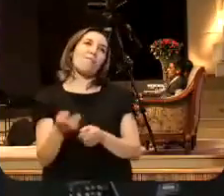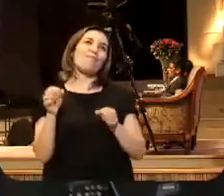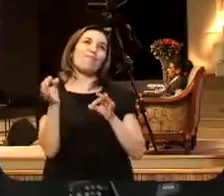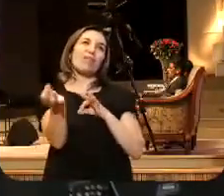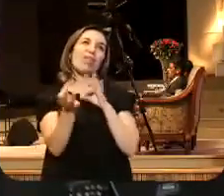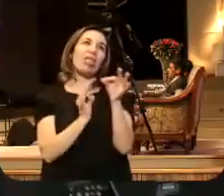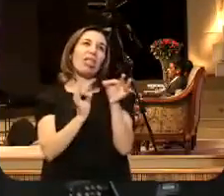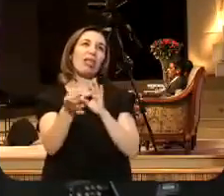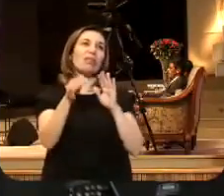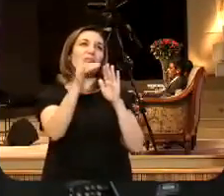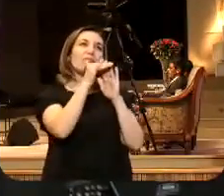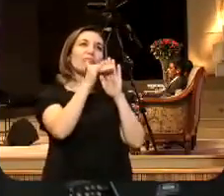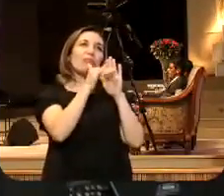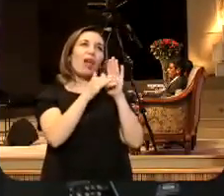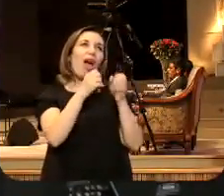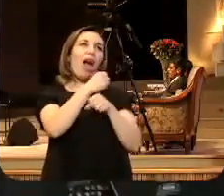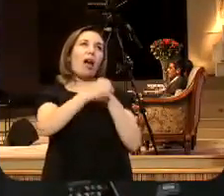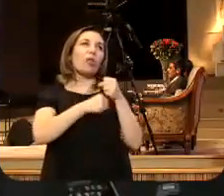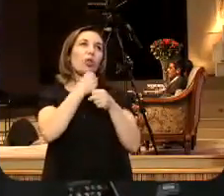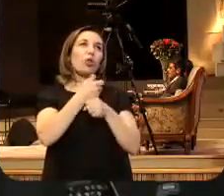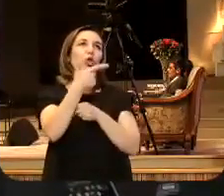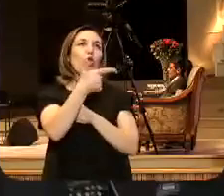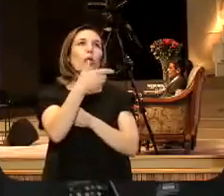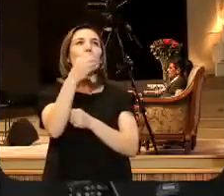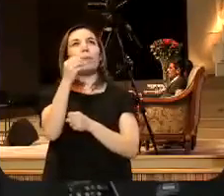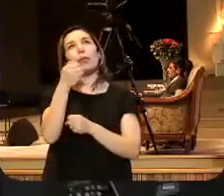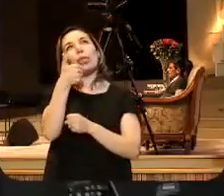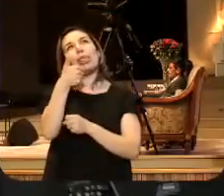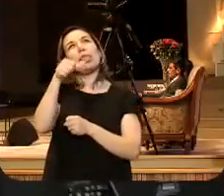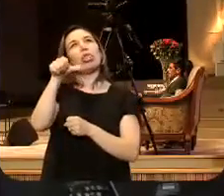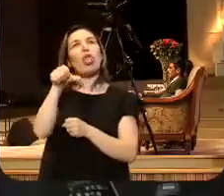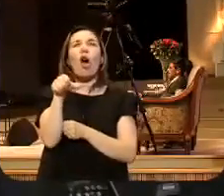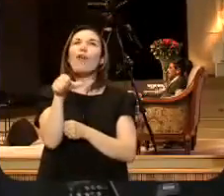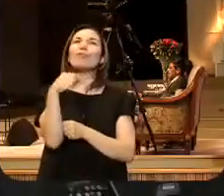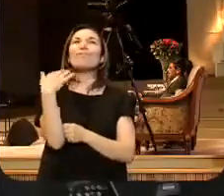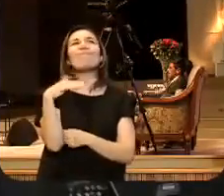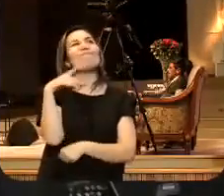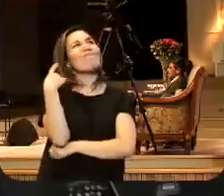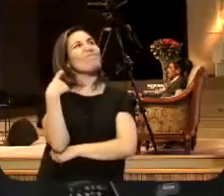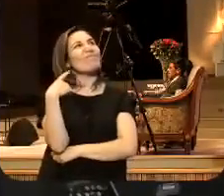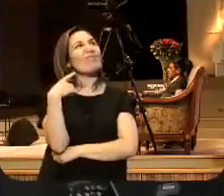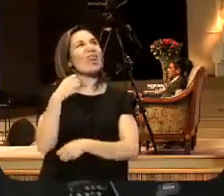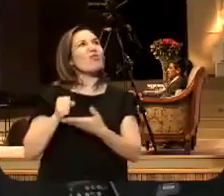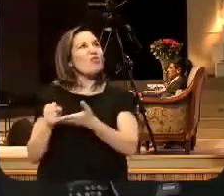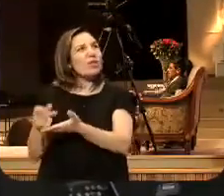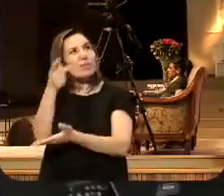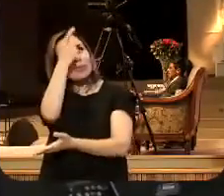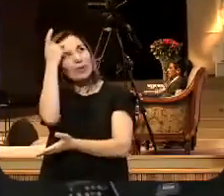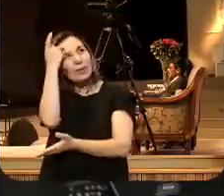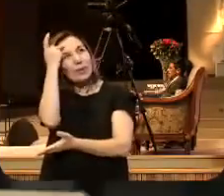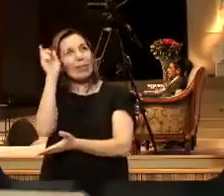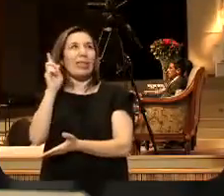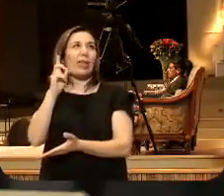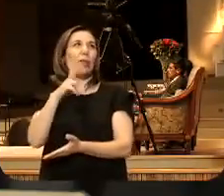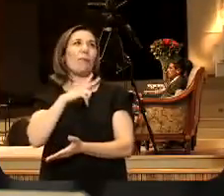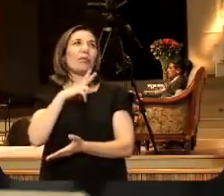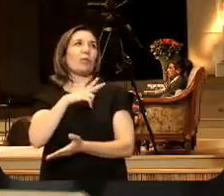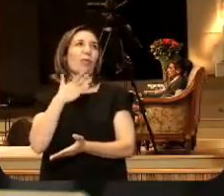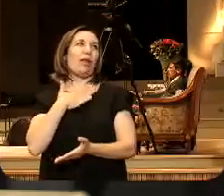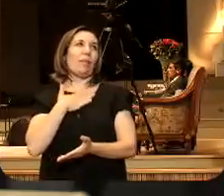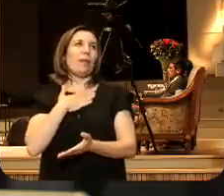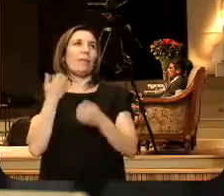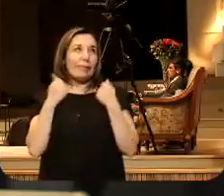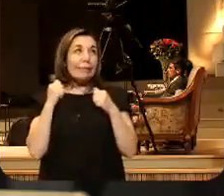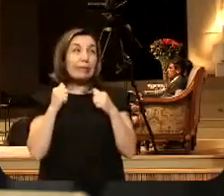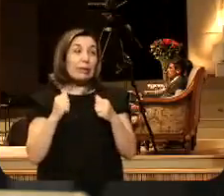a pessoas que estão sofrendo. E Jesus já disse quem estão sofrendo. Quem está